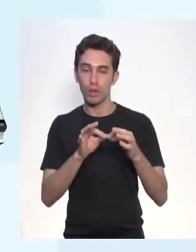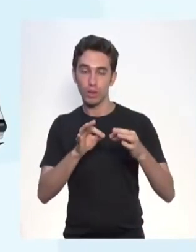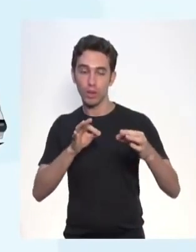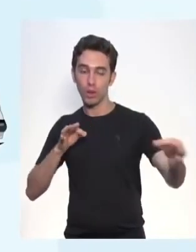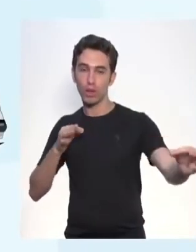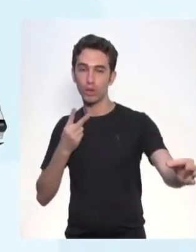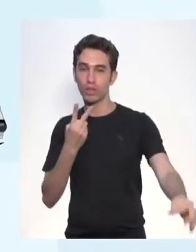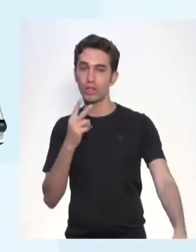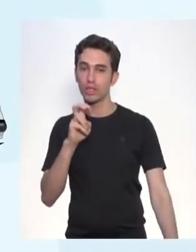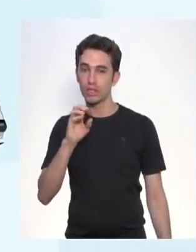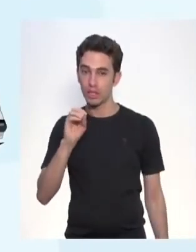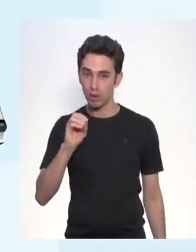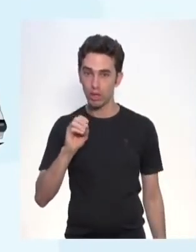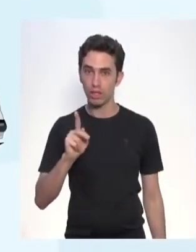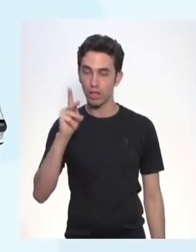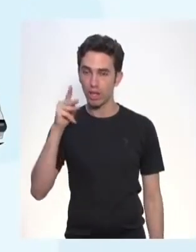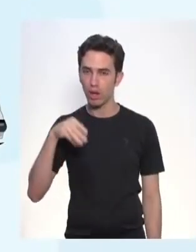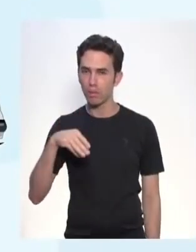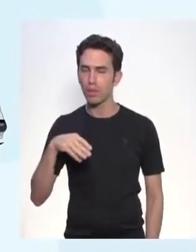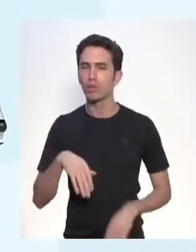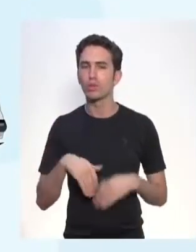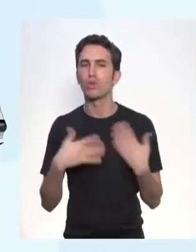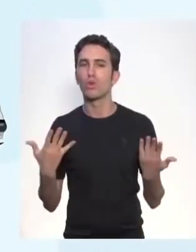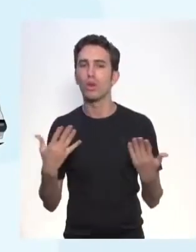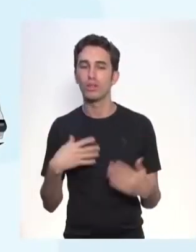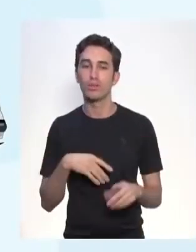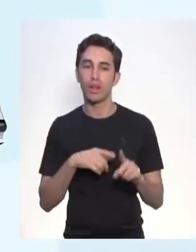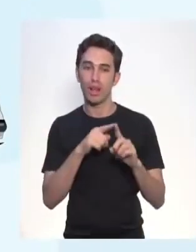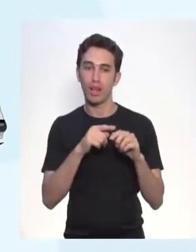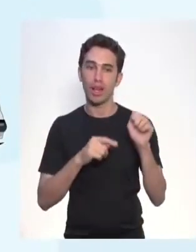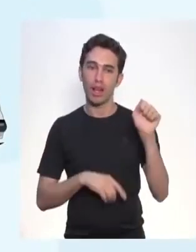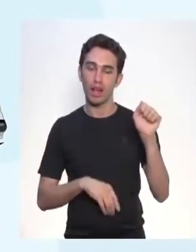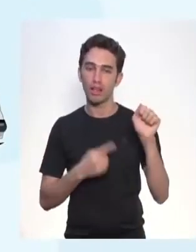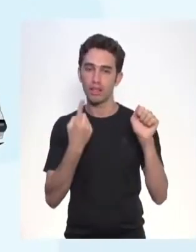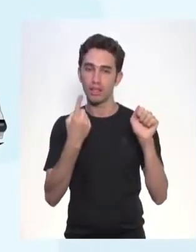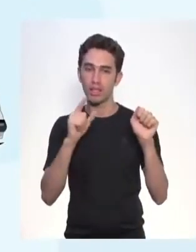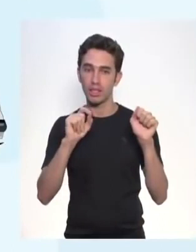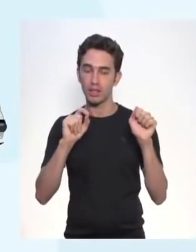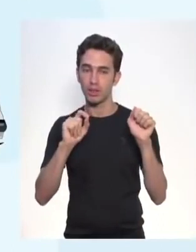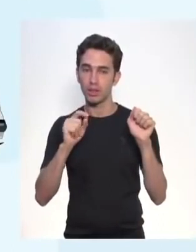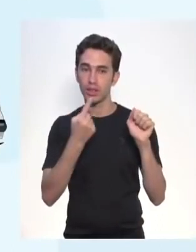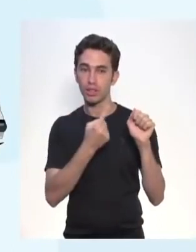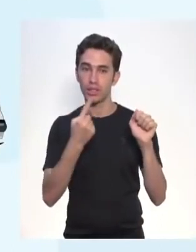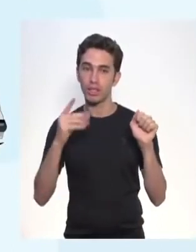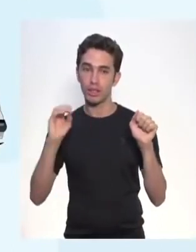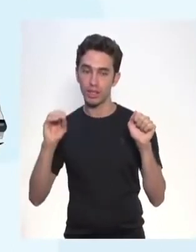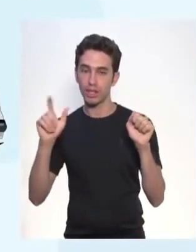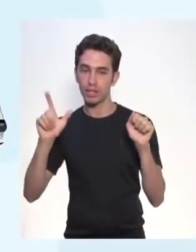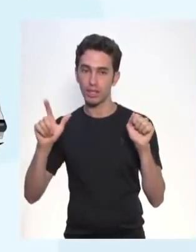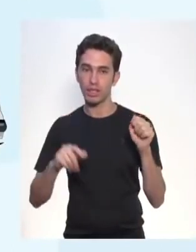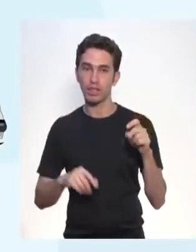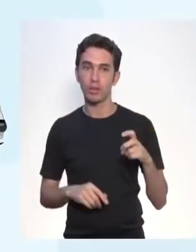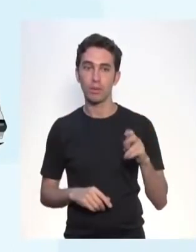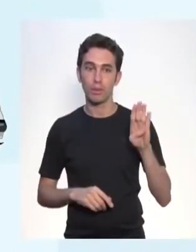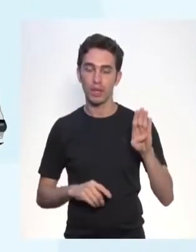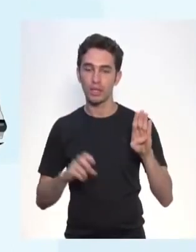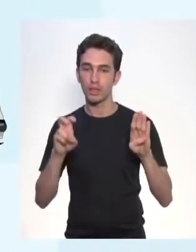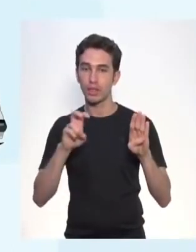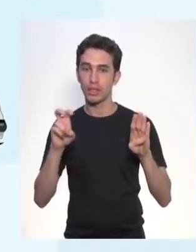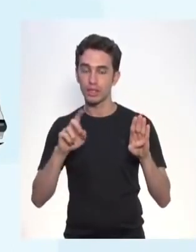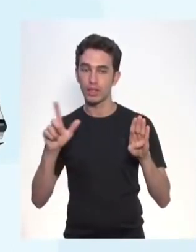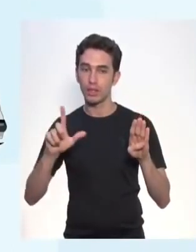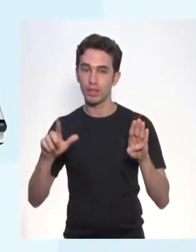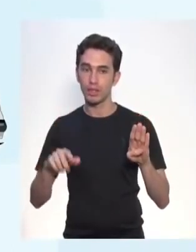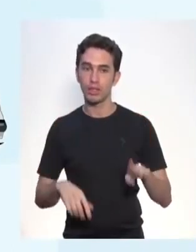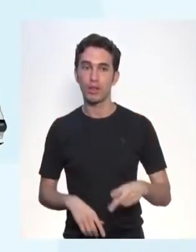B, 55 litros, na letra C, 25 litros e na letra D, 15 litros. Problema importante para